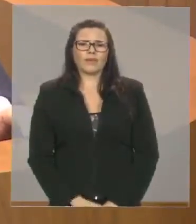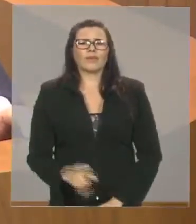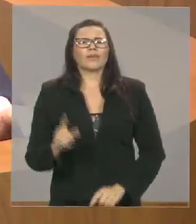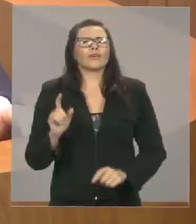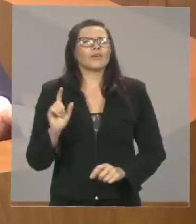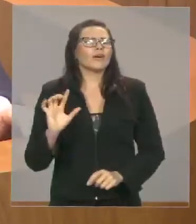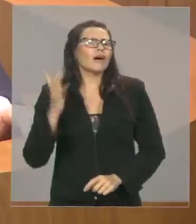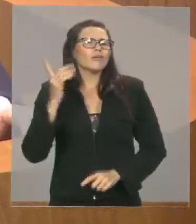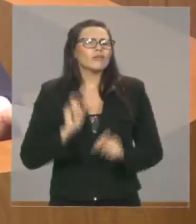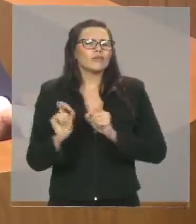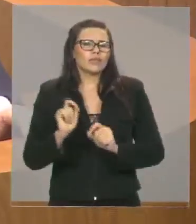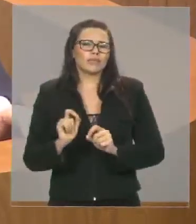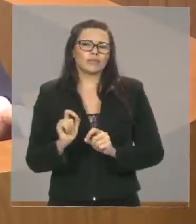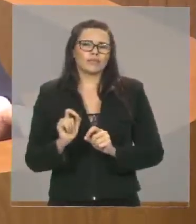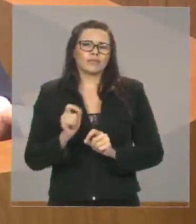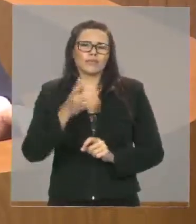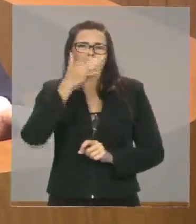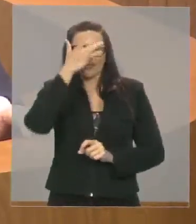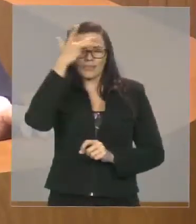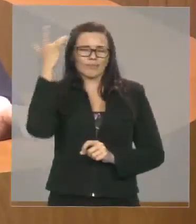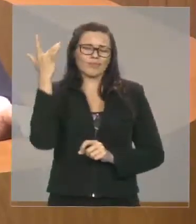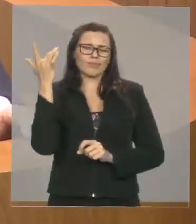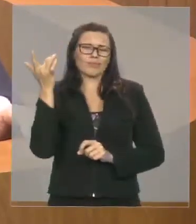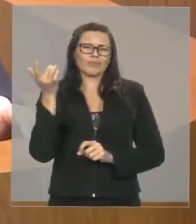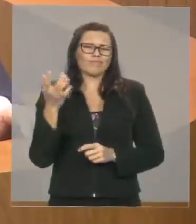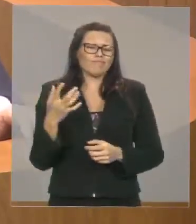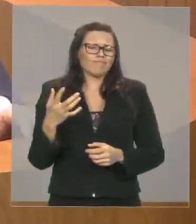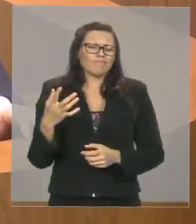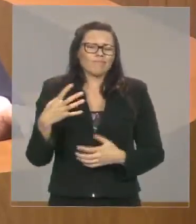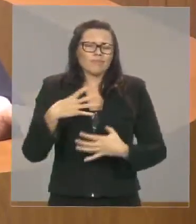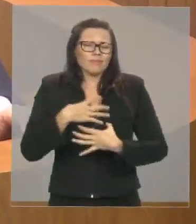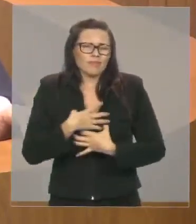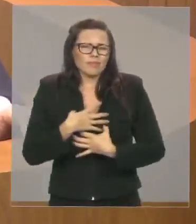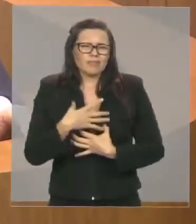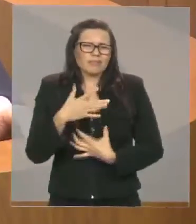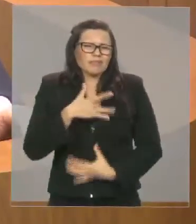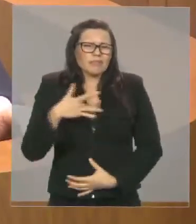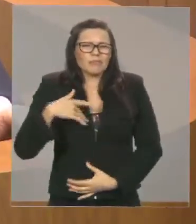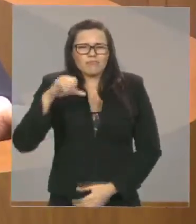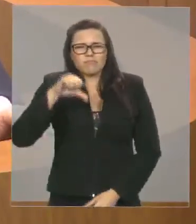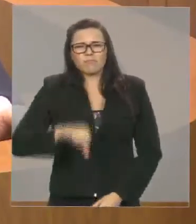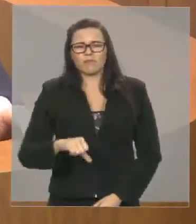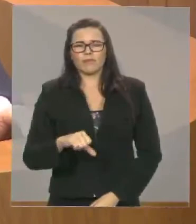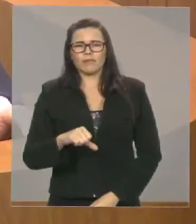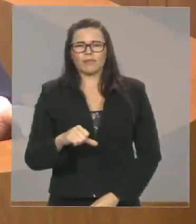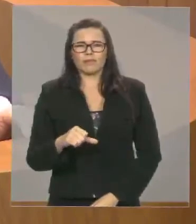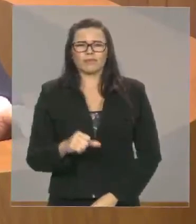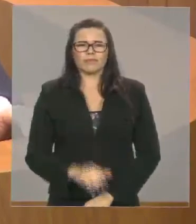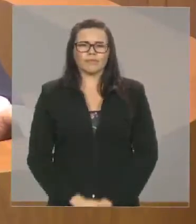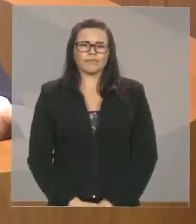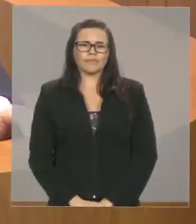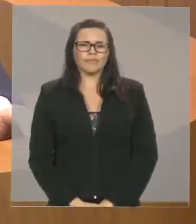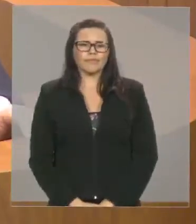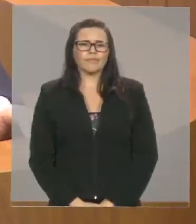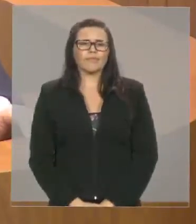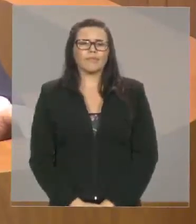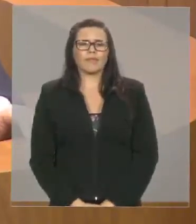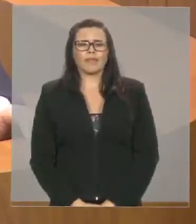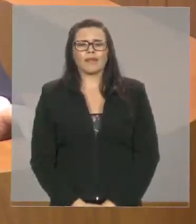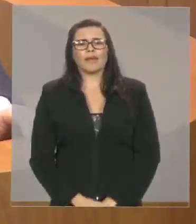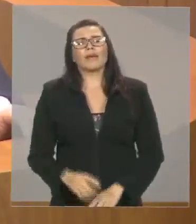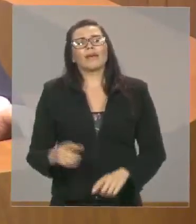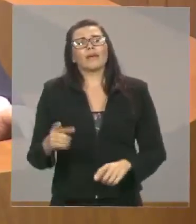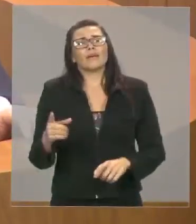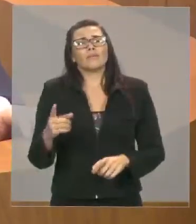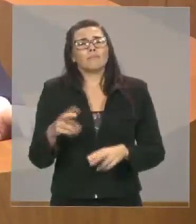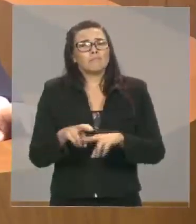sistema de saúde municipal. Deixo aqui, mais uma vez, já fiz numa outra